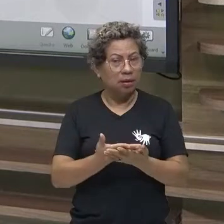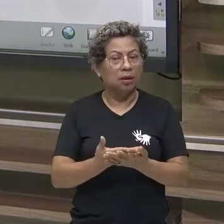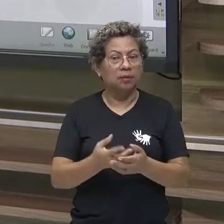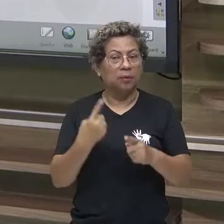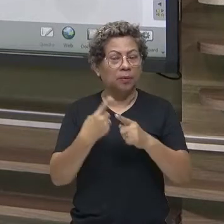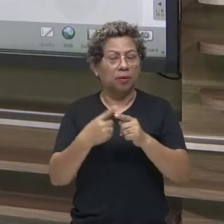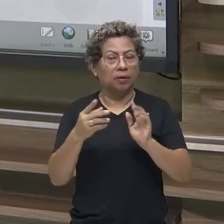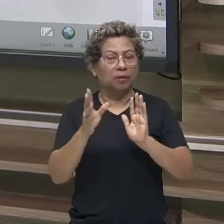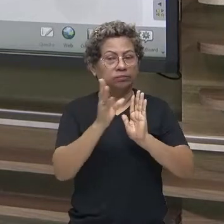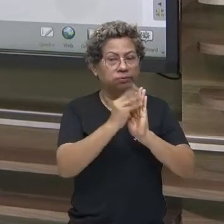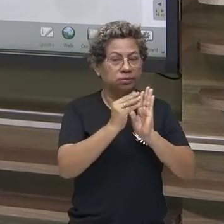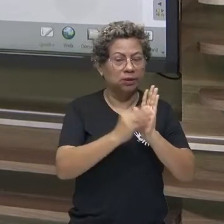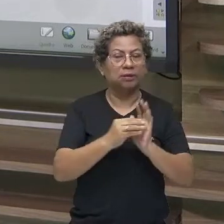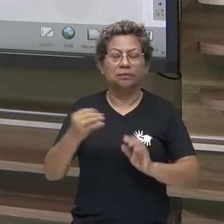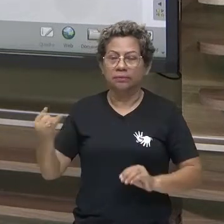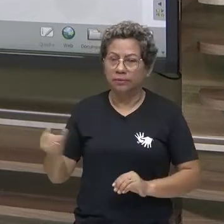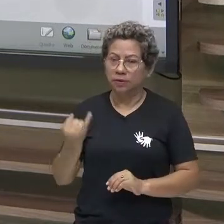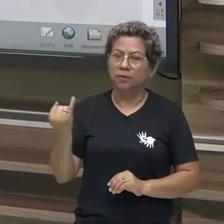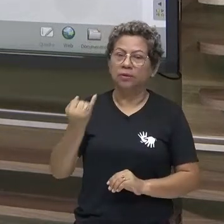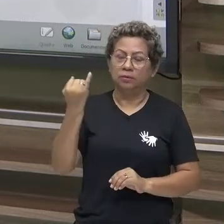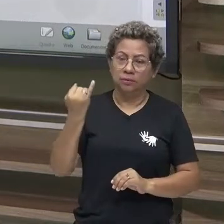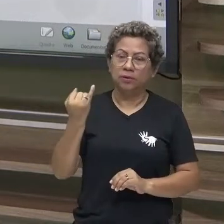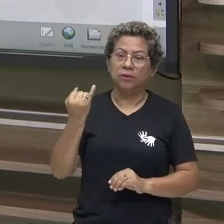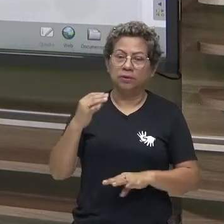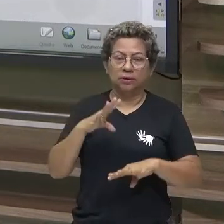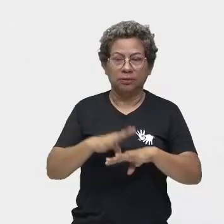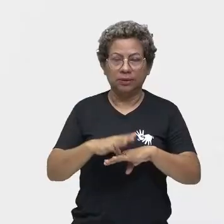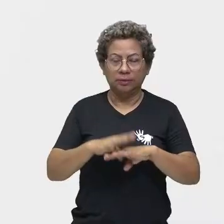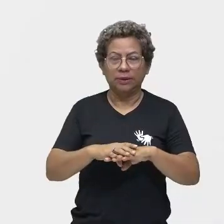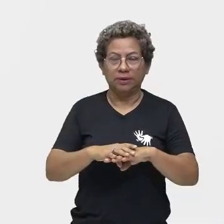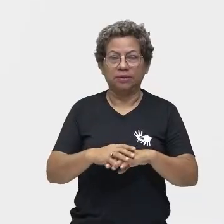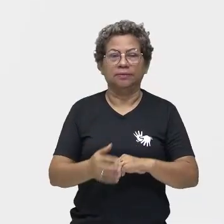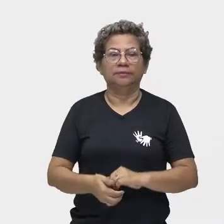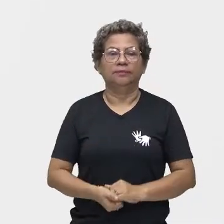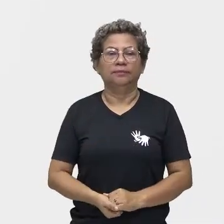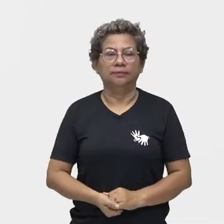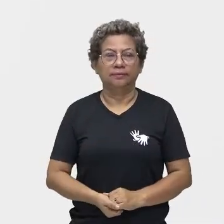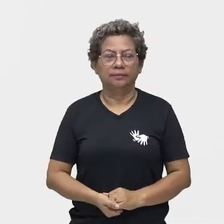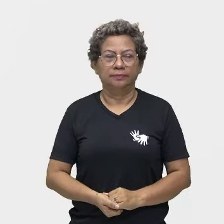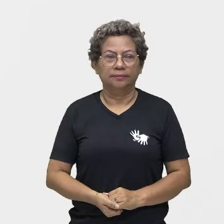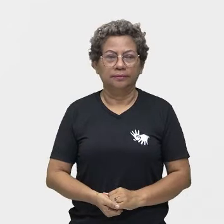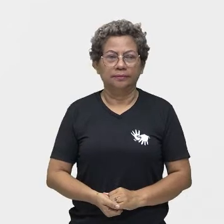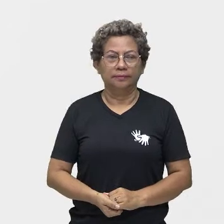um conteúdo clássico de matemática do 9º ano, então me acompanhem.